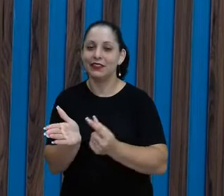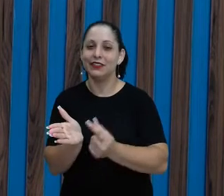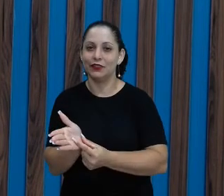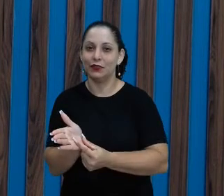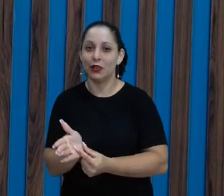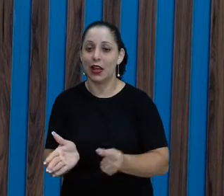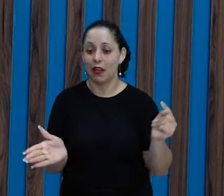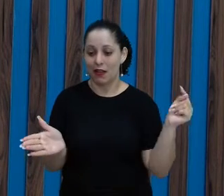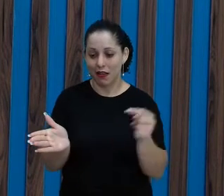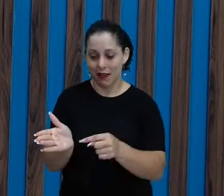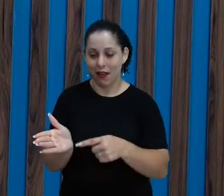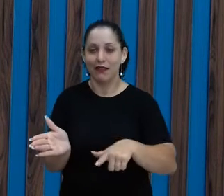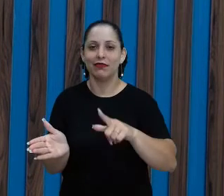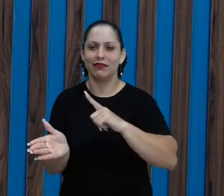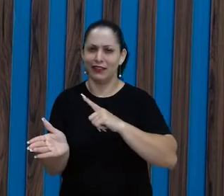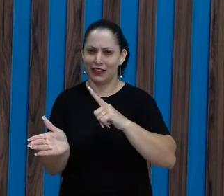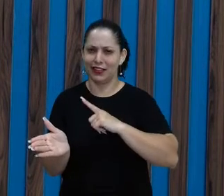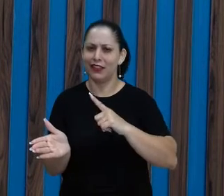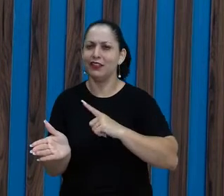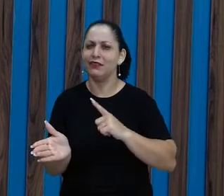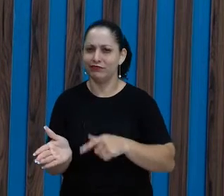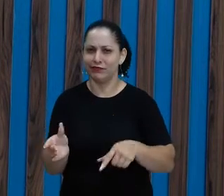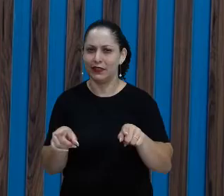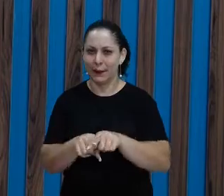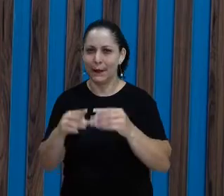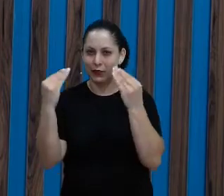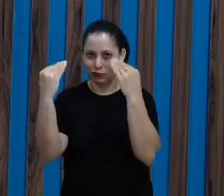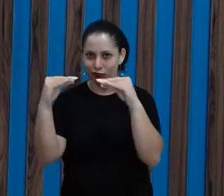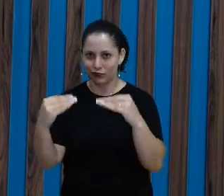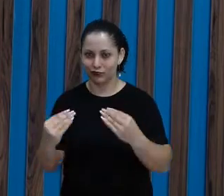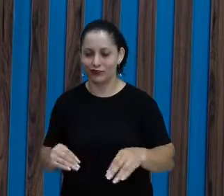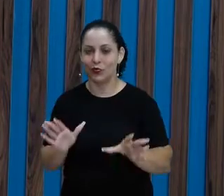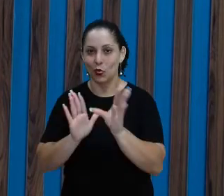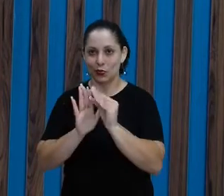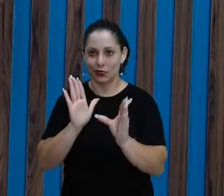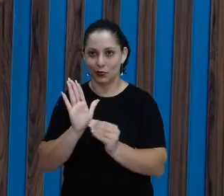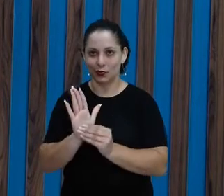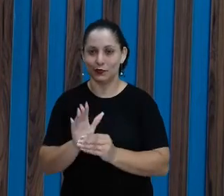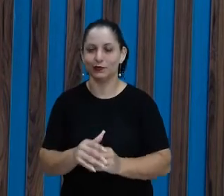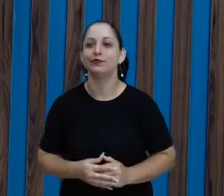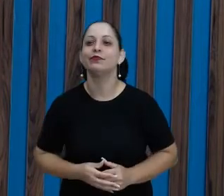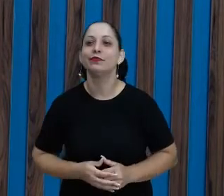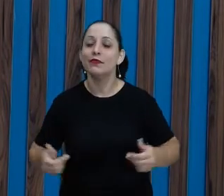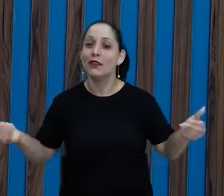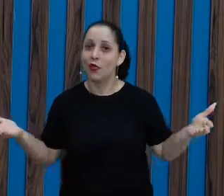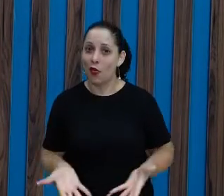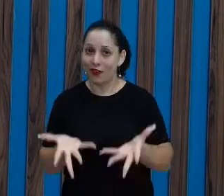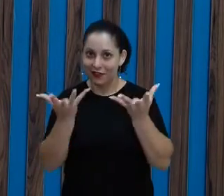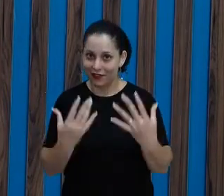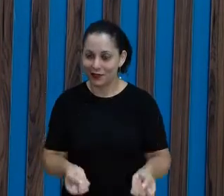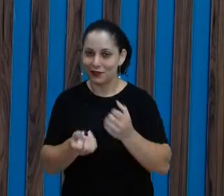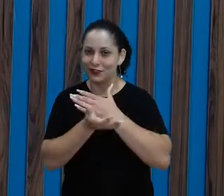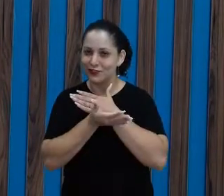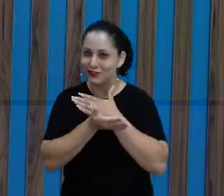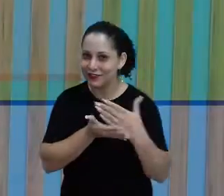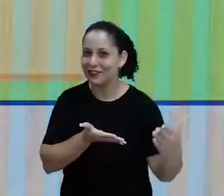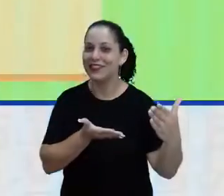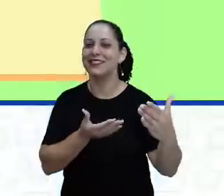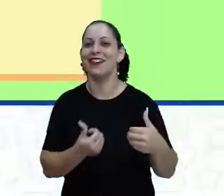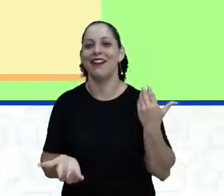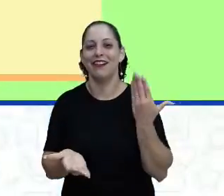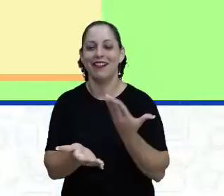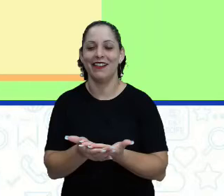porque no aplicativo também tem um repositório, tá bom? Então, mas sem mais delongas, vamos ao que